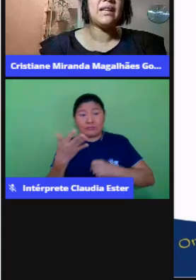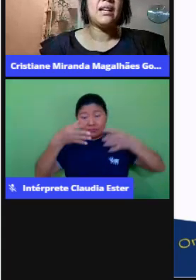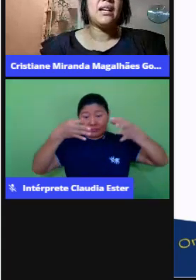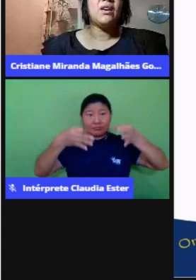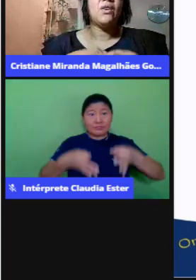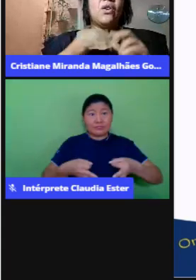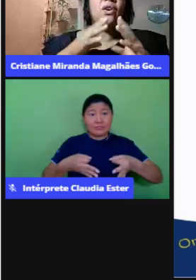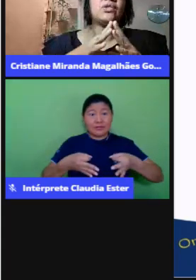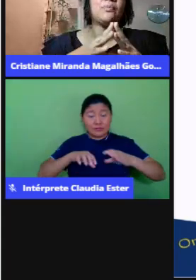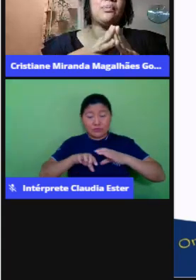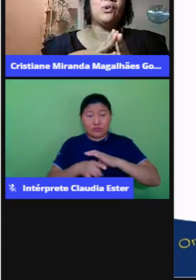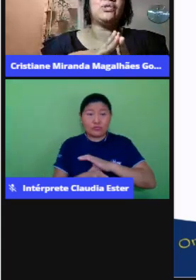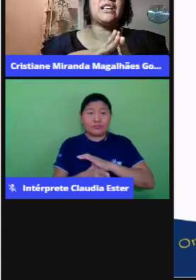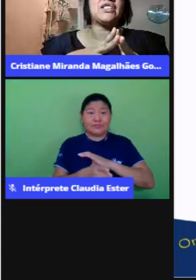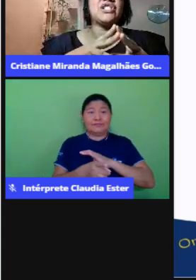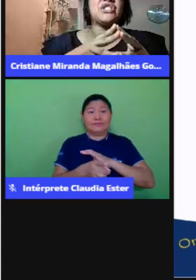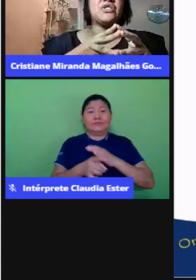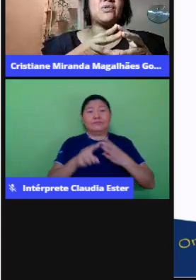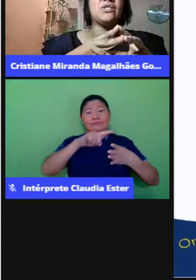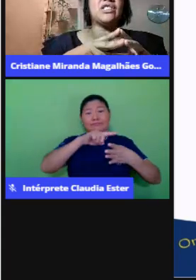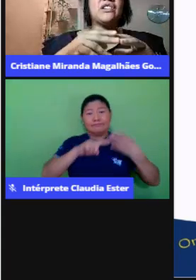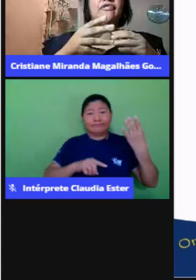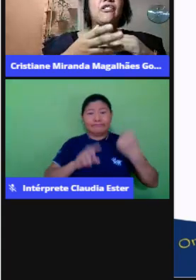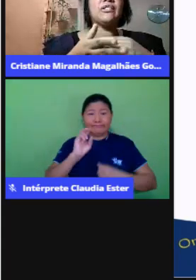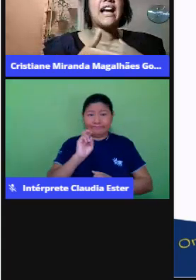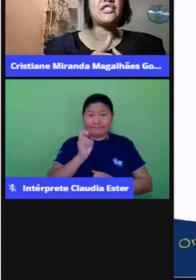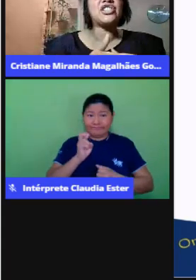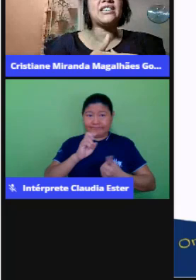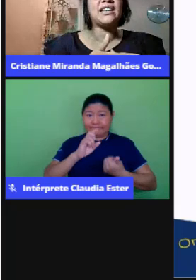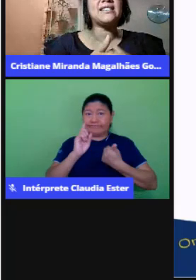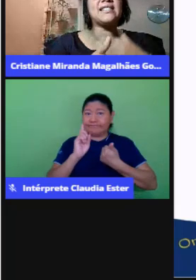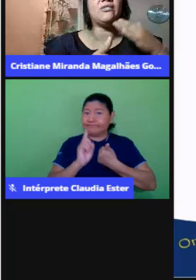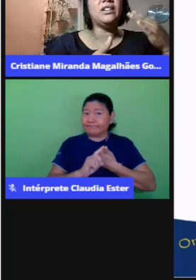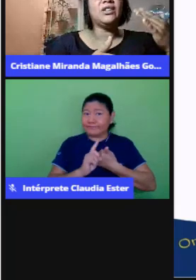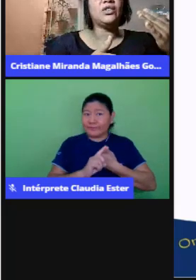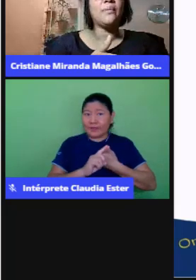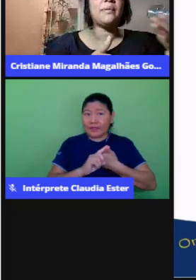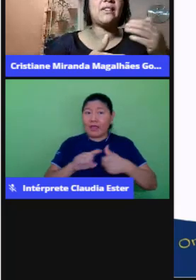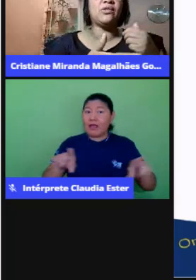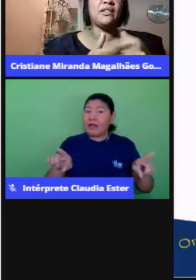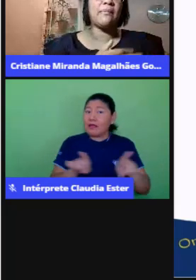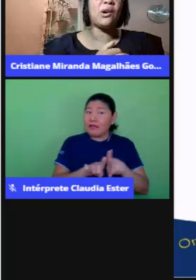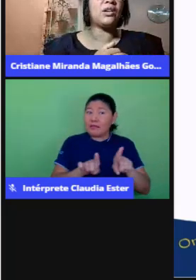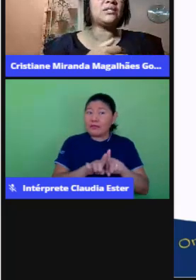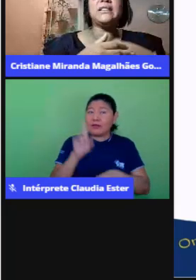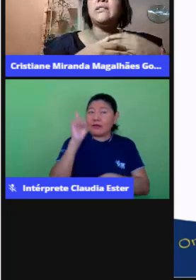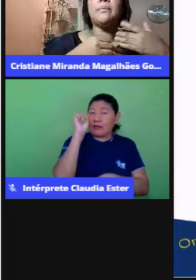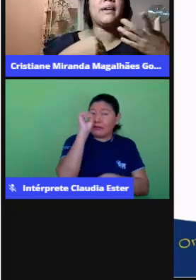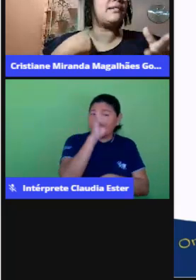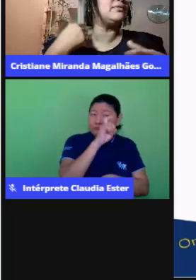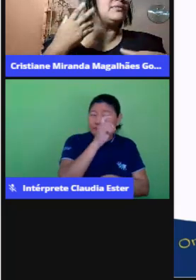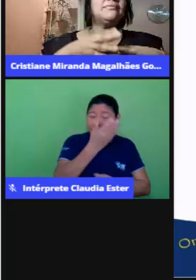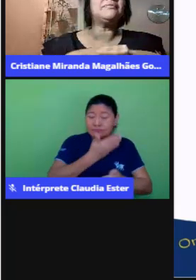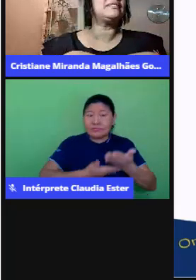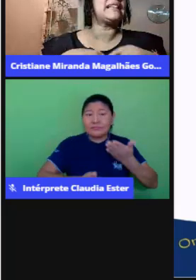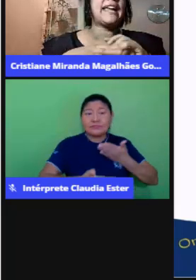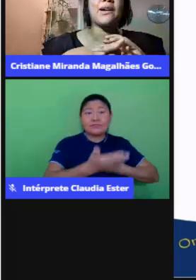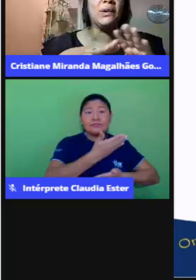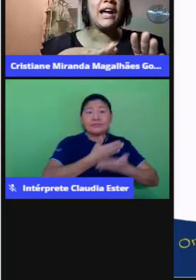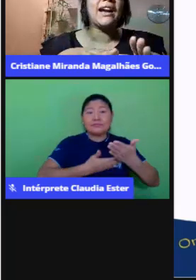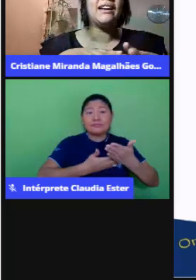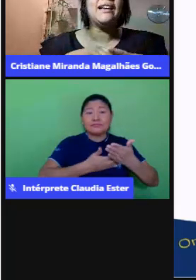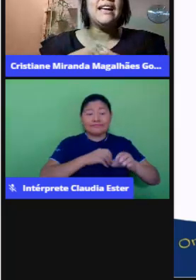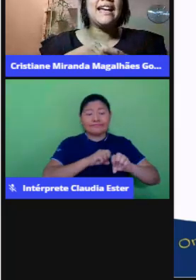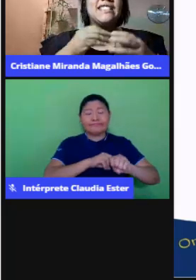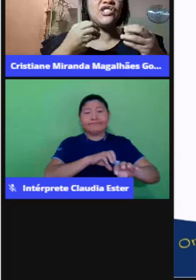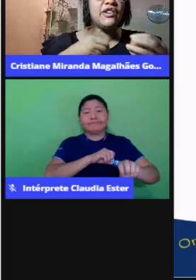deveria. Outro ponto que a gente discute é a dificuldade de interação no período remoto e no período